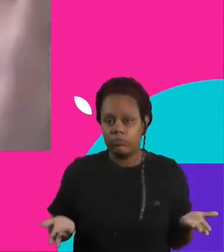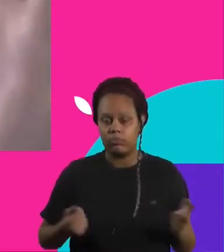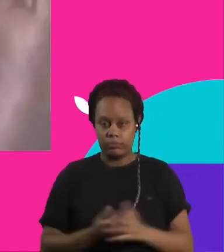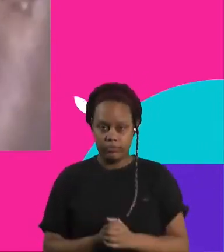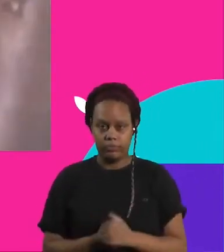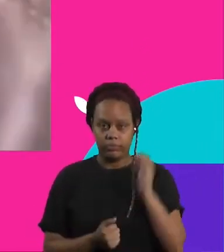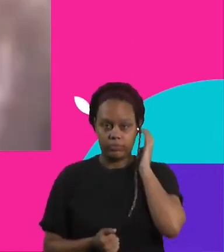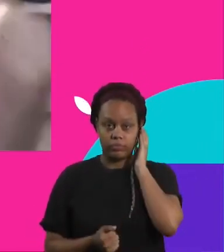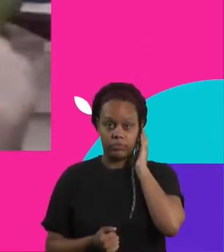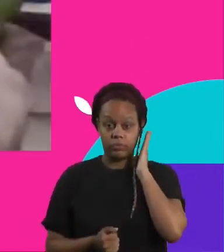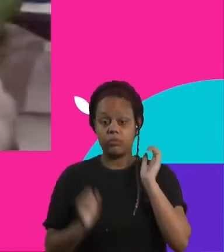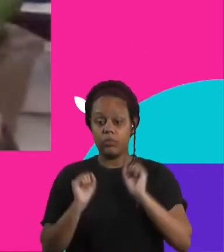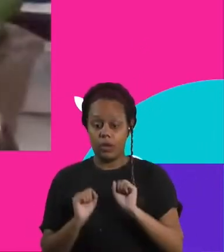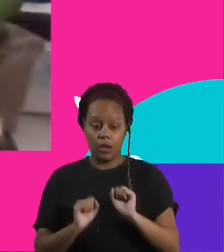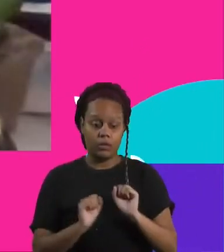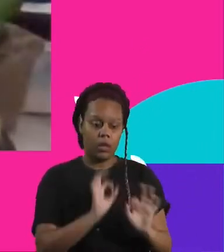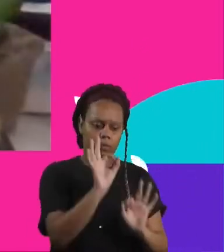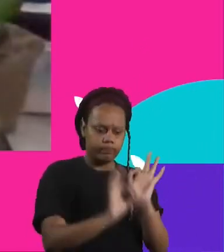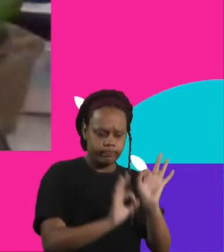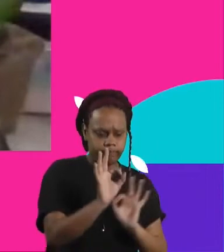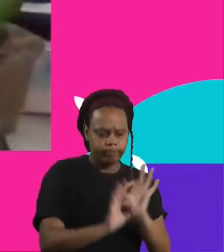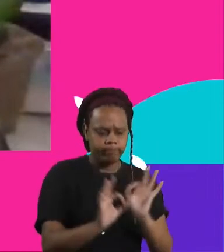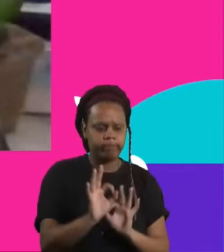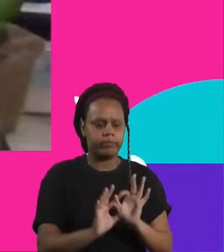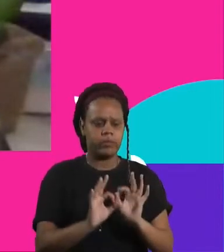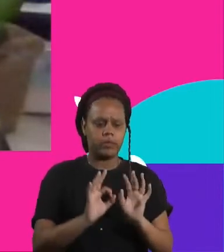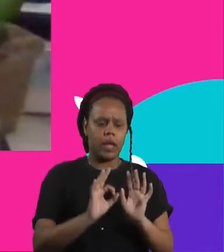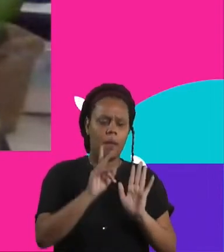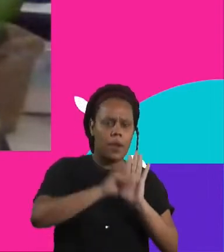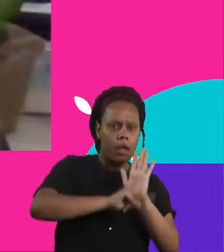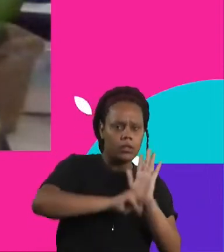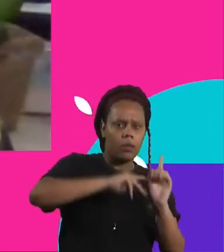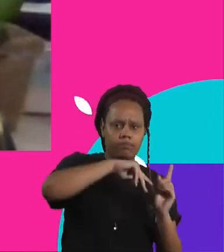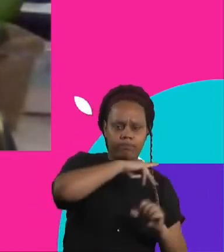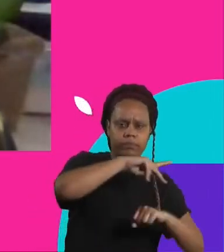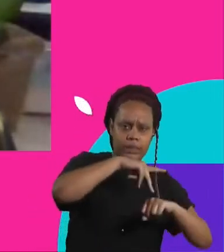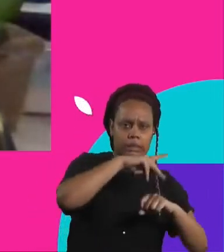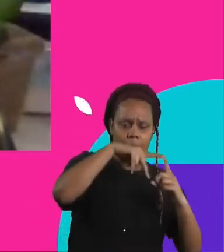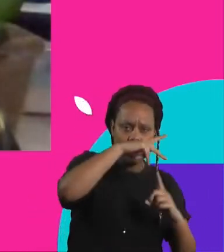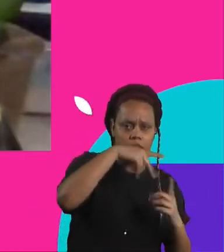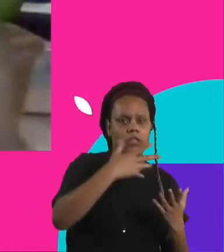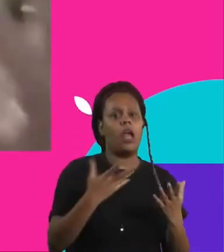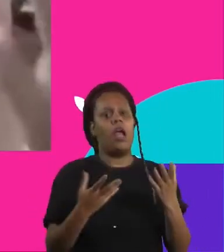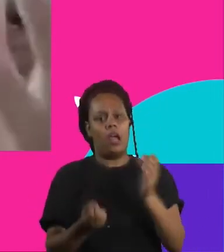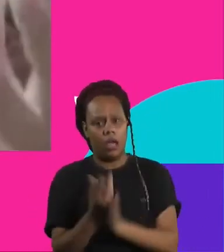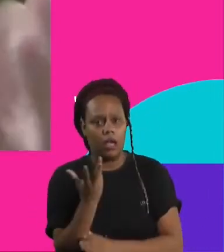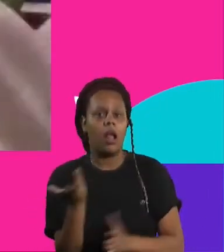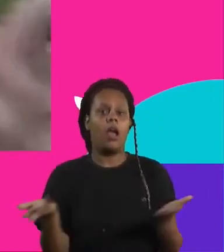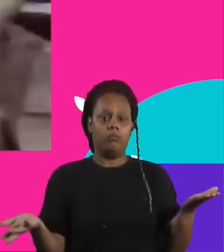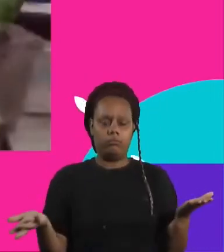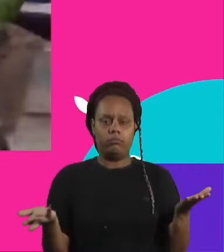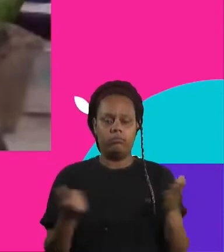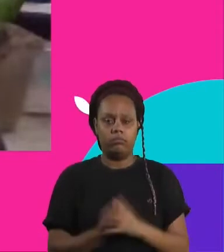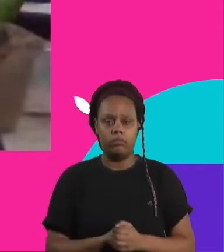pode seguir, organizar e já pré-planejar quando você estiver concebendo um projeto e conseguir cumprir até o final